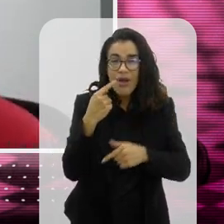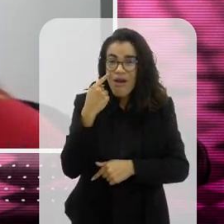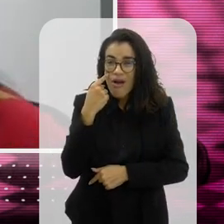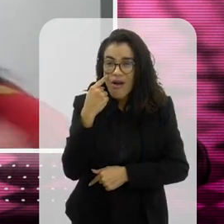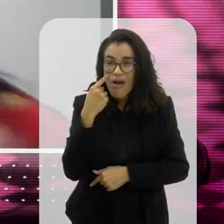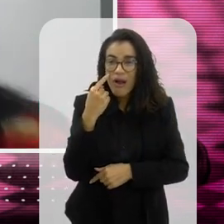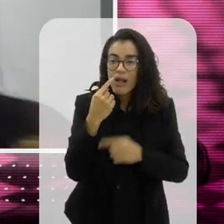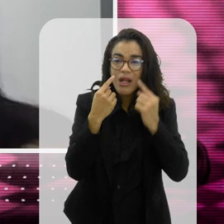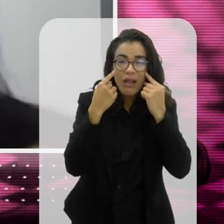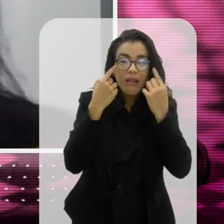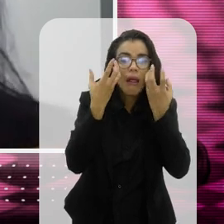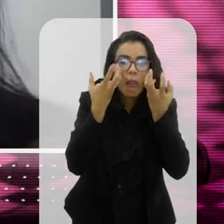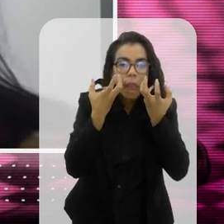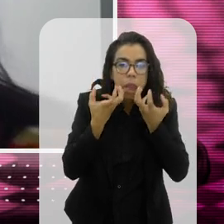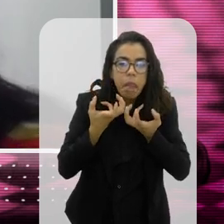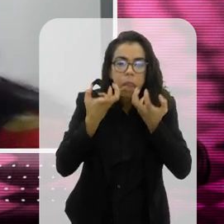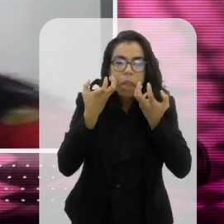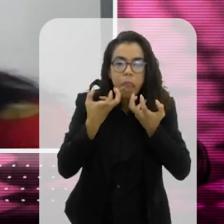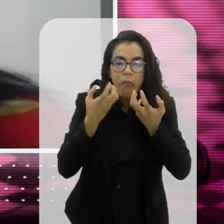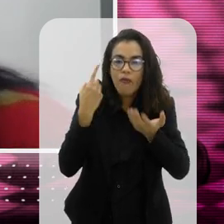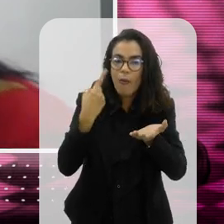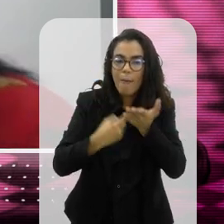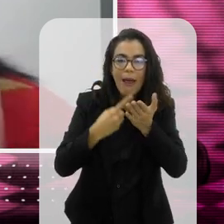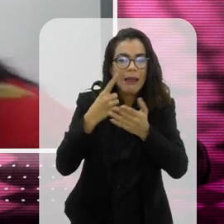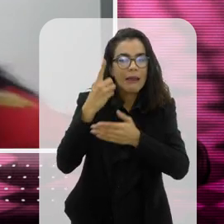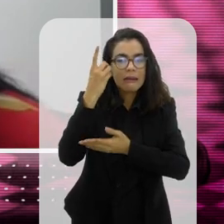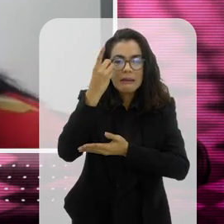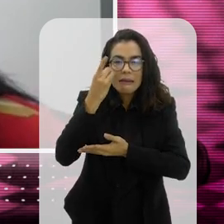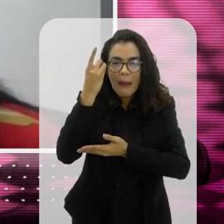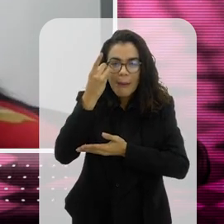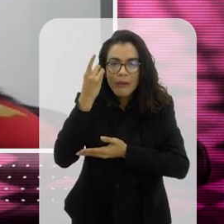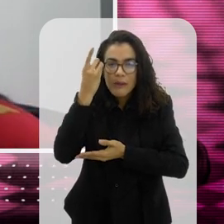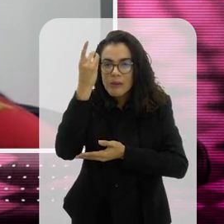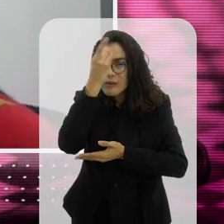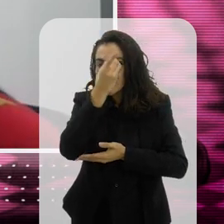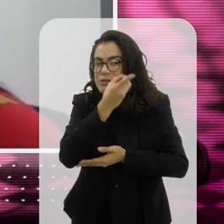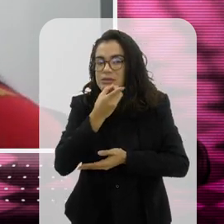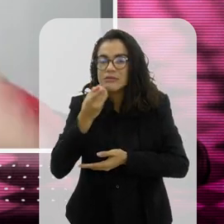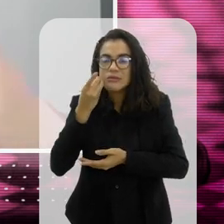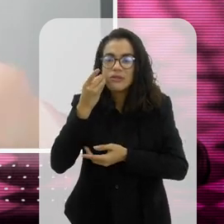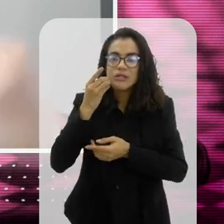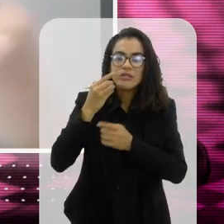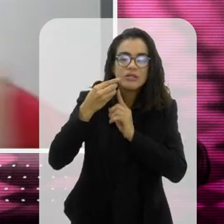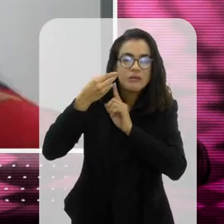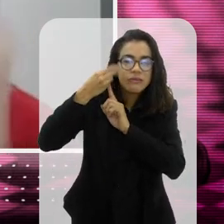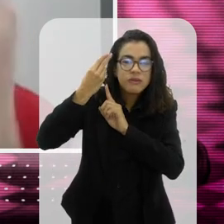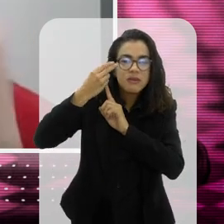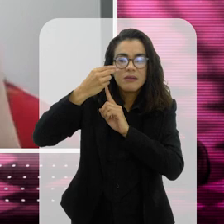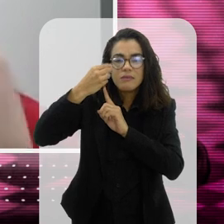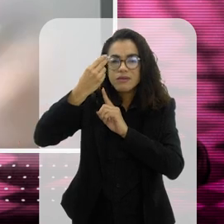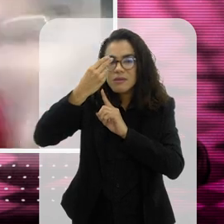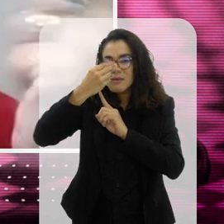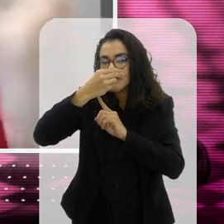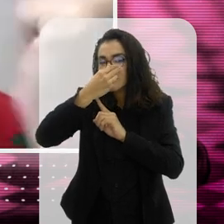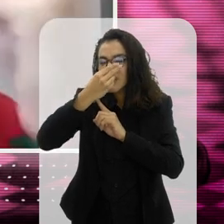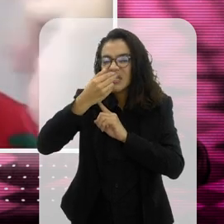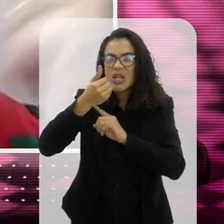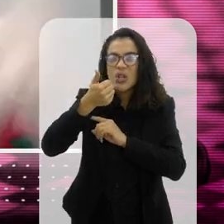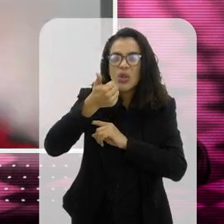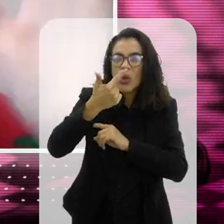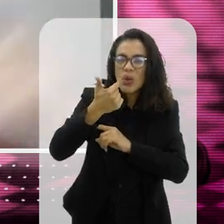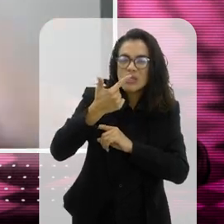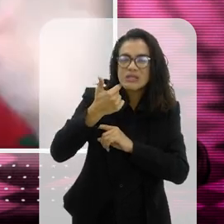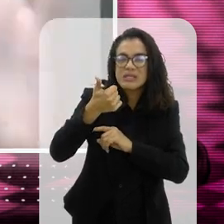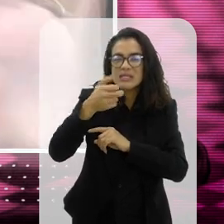nossa senhora, olha só, eu tô com esse negócio aqui caindo, pelo amor de Deus, vou marcar dermatologista. Aí eu tô cheia de pinta, já tirei uma vez um sinal há muitos